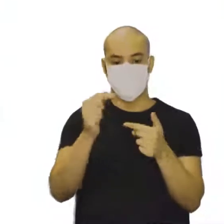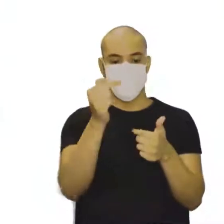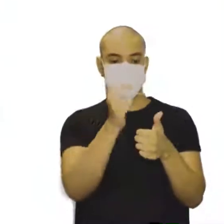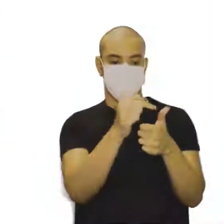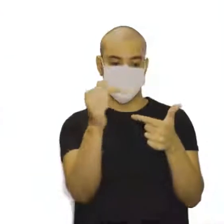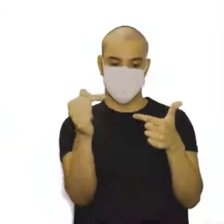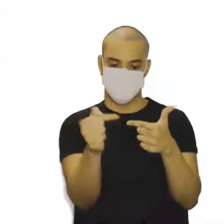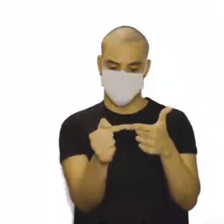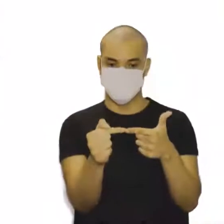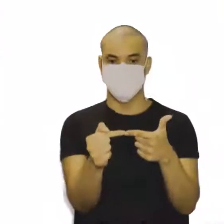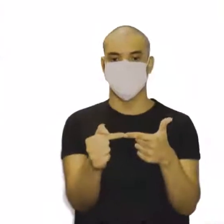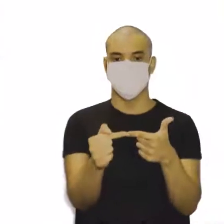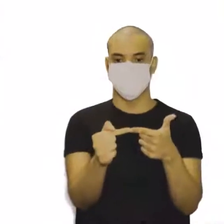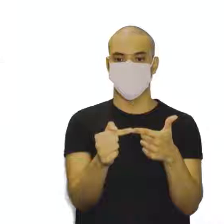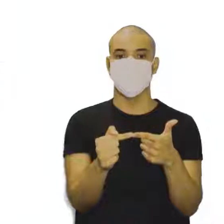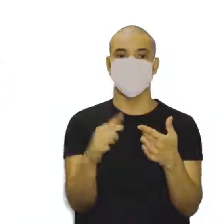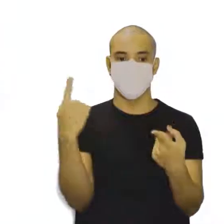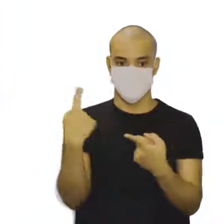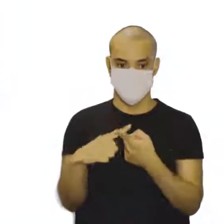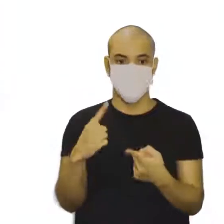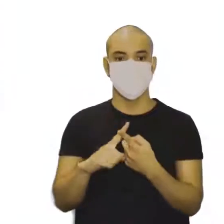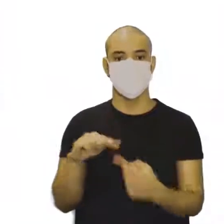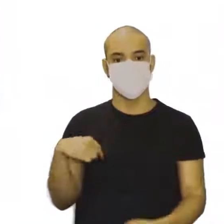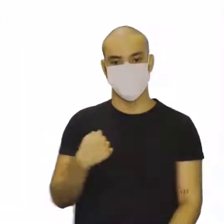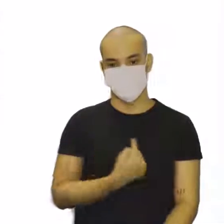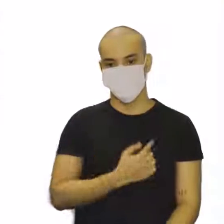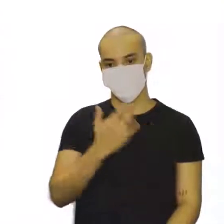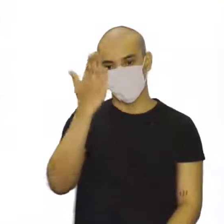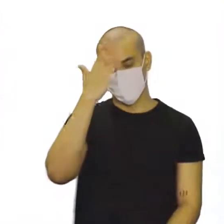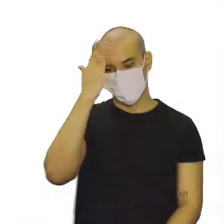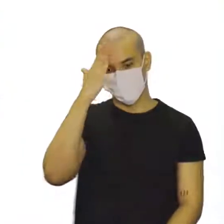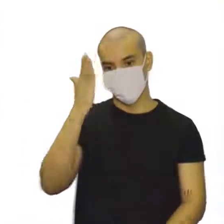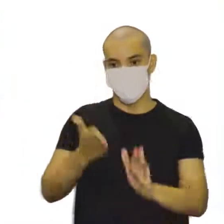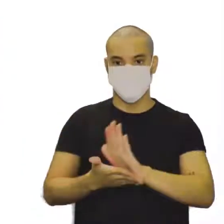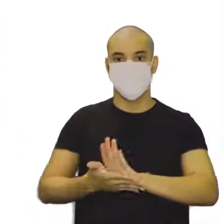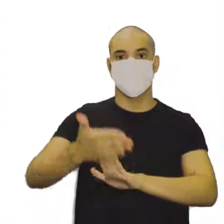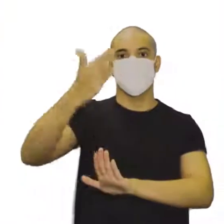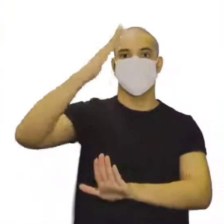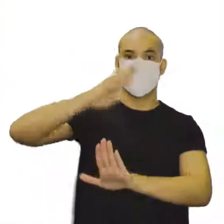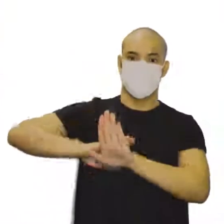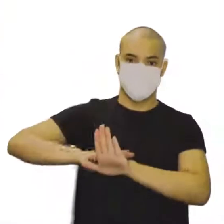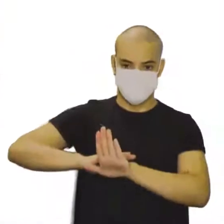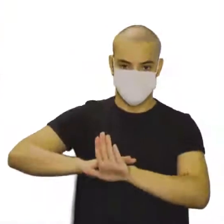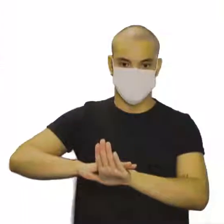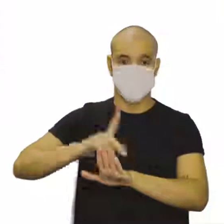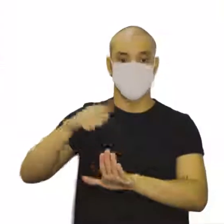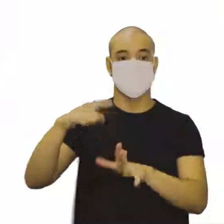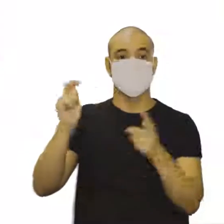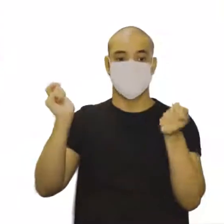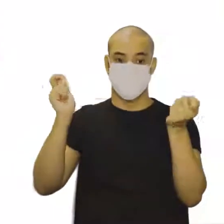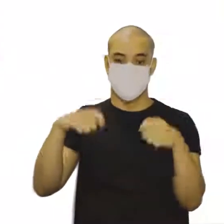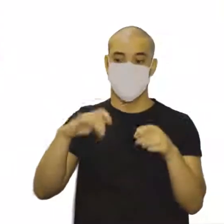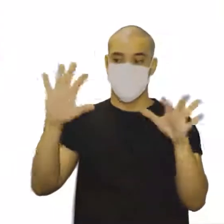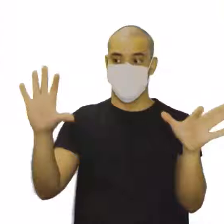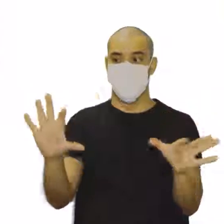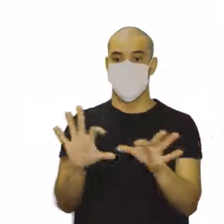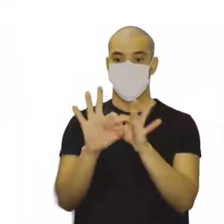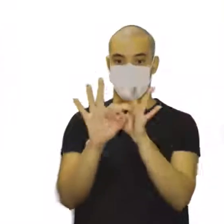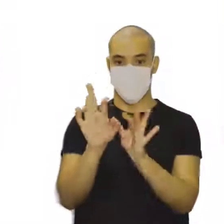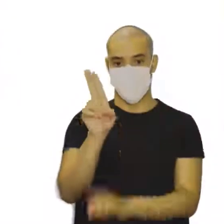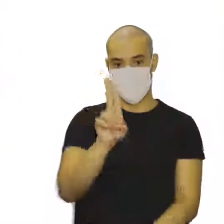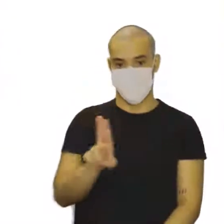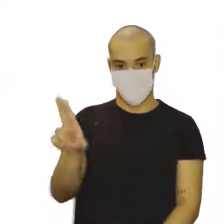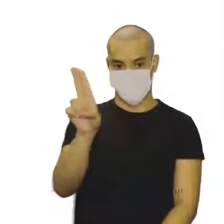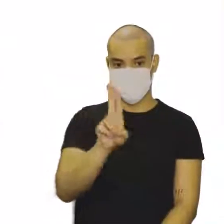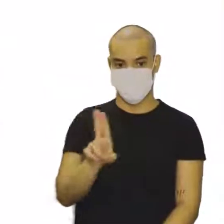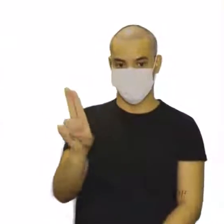requisitos básicos, né? Que apesar de serem relativamente antagônicos, é possível conciliá-los